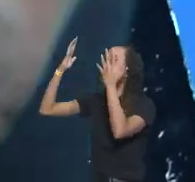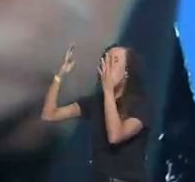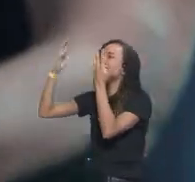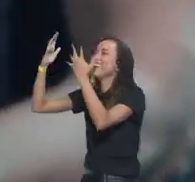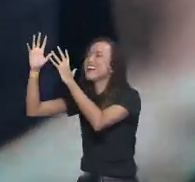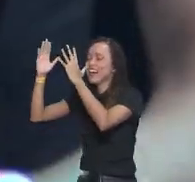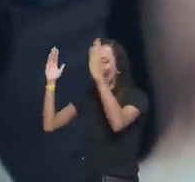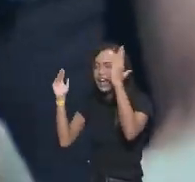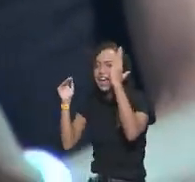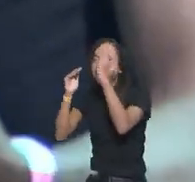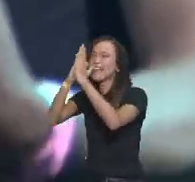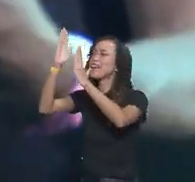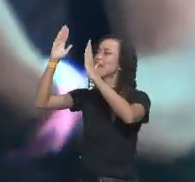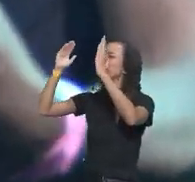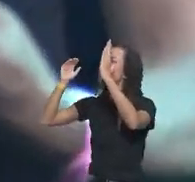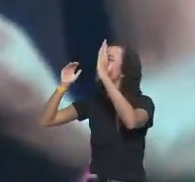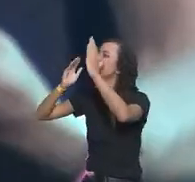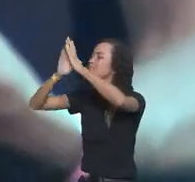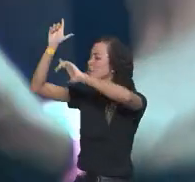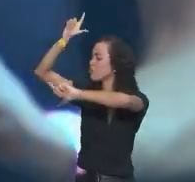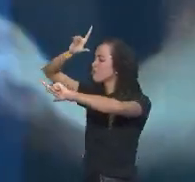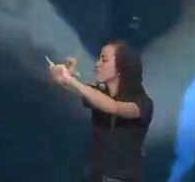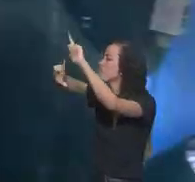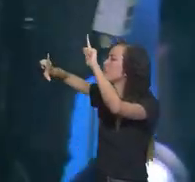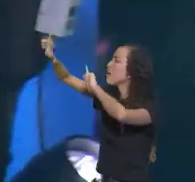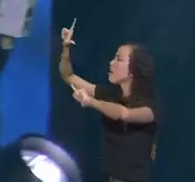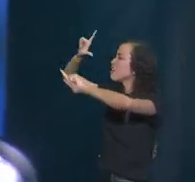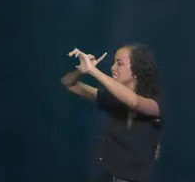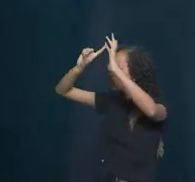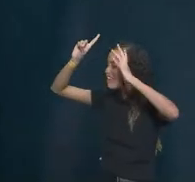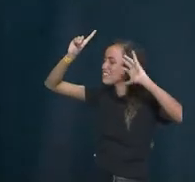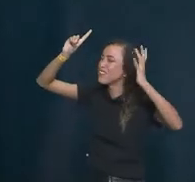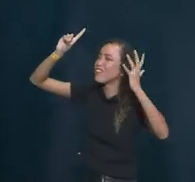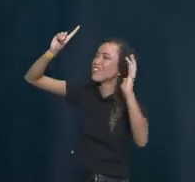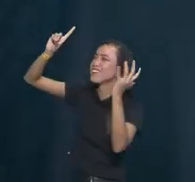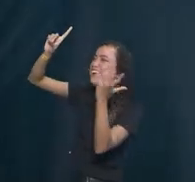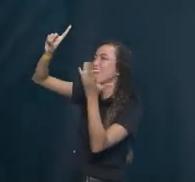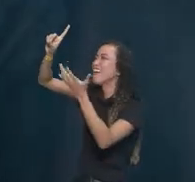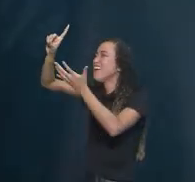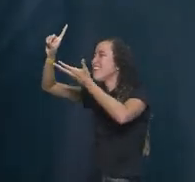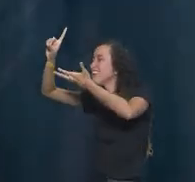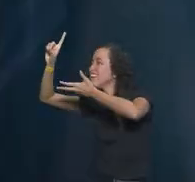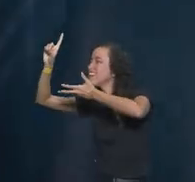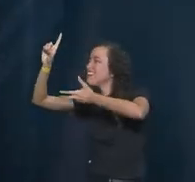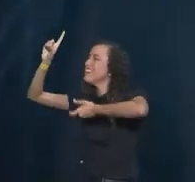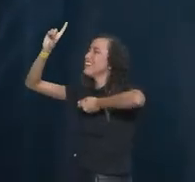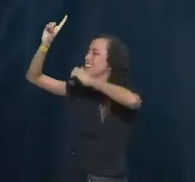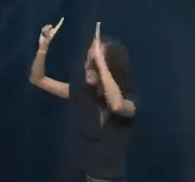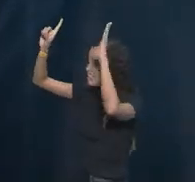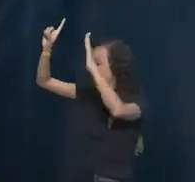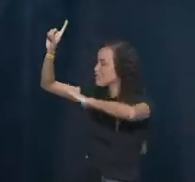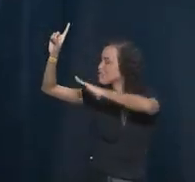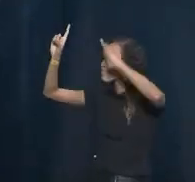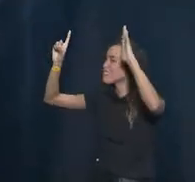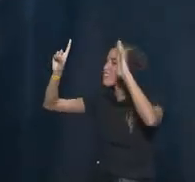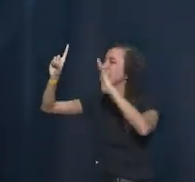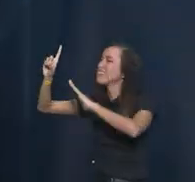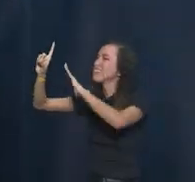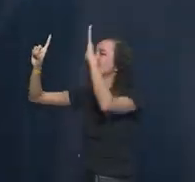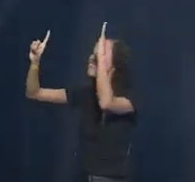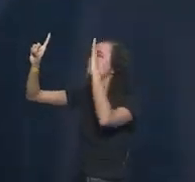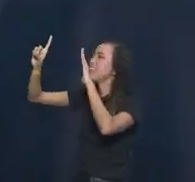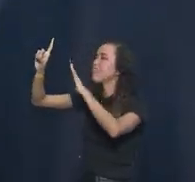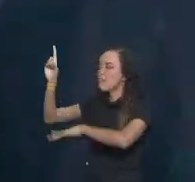você está disposto a levantar as suas mãos ao Senhor nessa noite especial que Ele preparou para abençoar